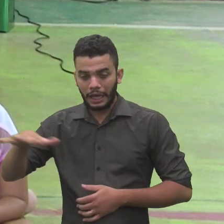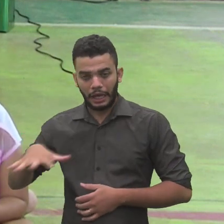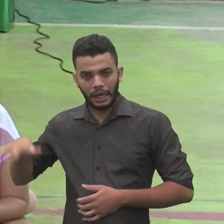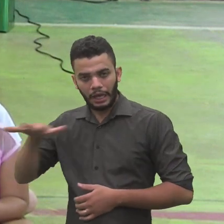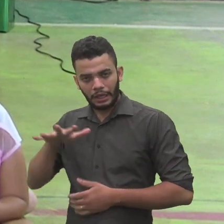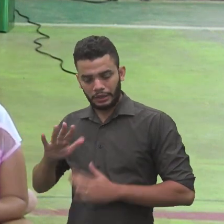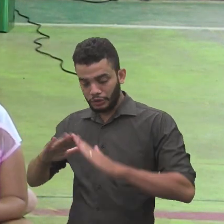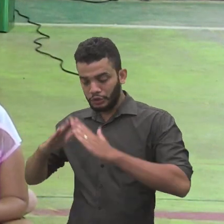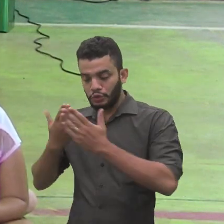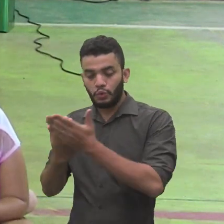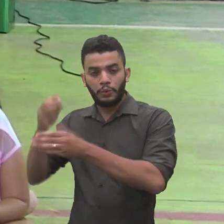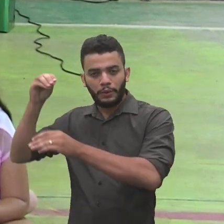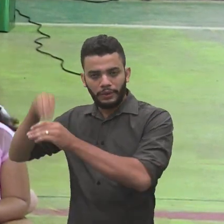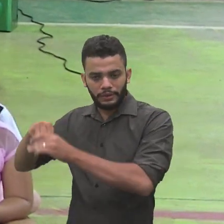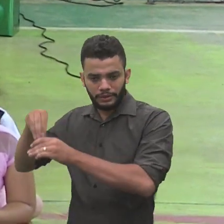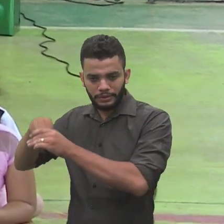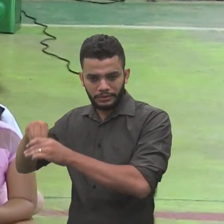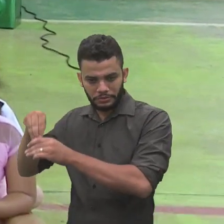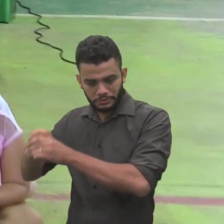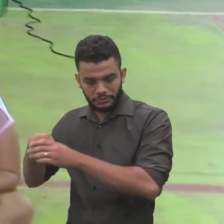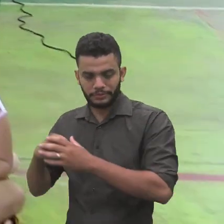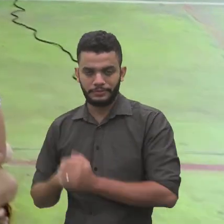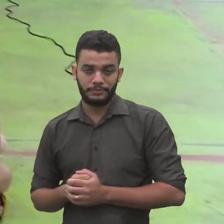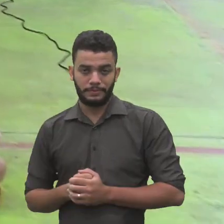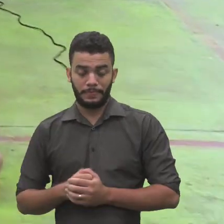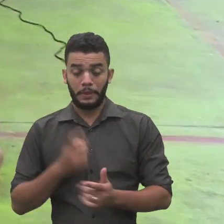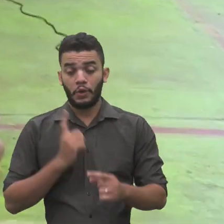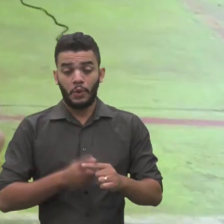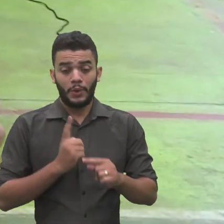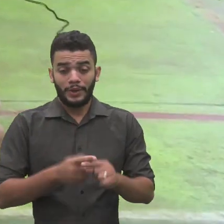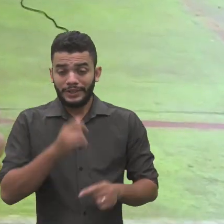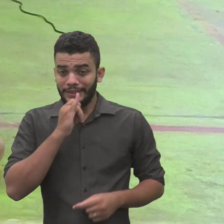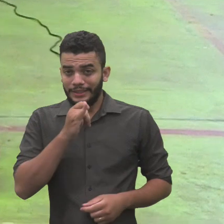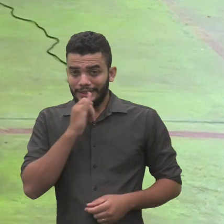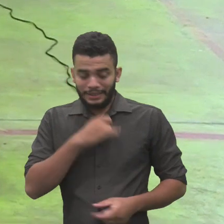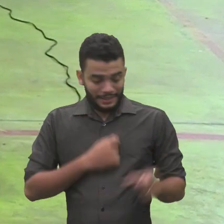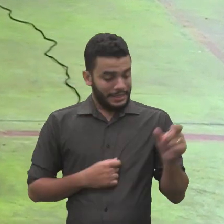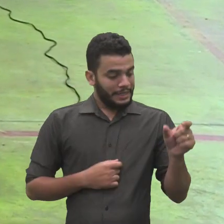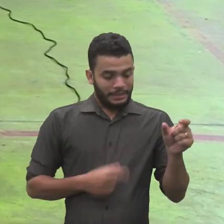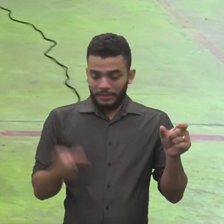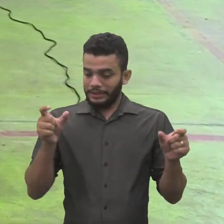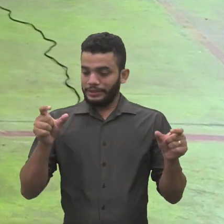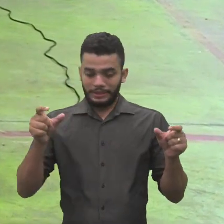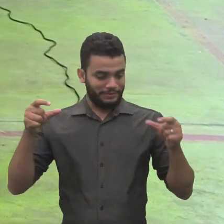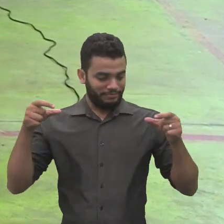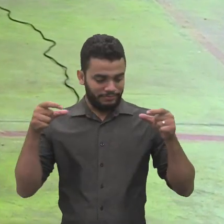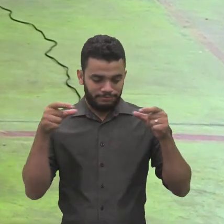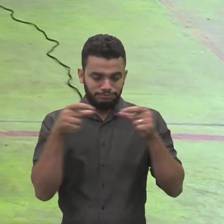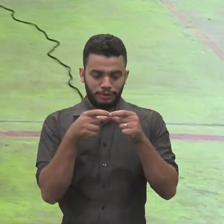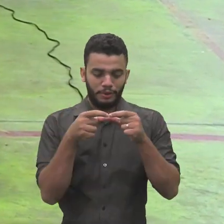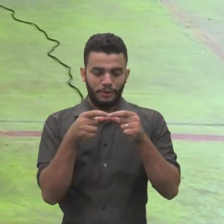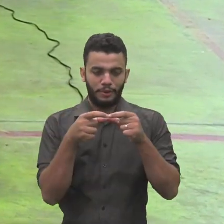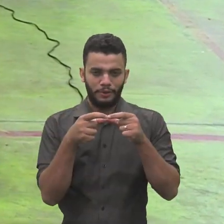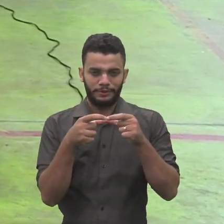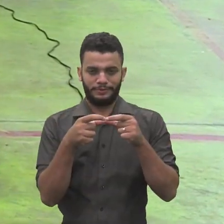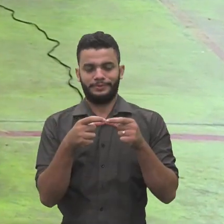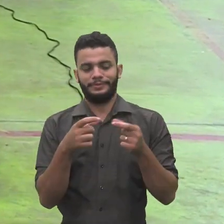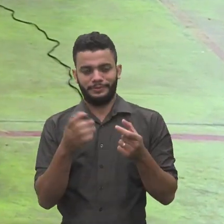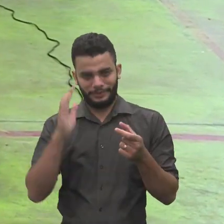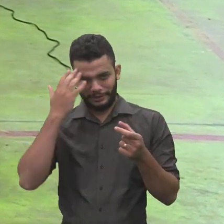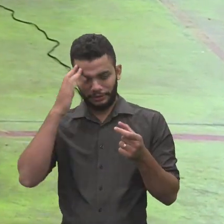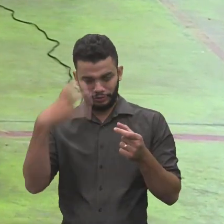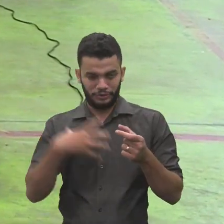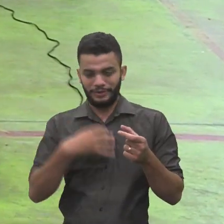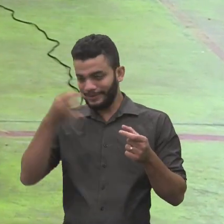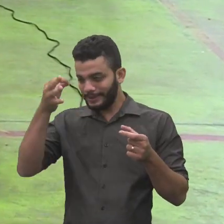união. É igualzinho o Lego, cada pecinha precisa da outra para que possa completar a peça maior.